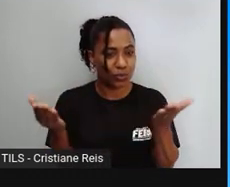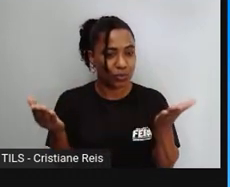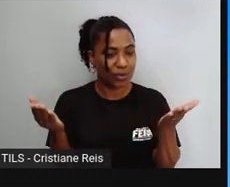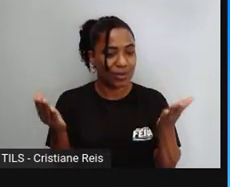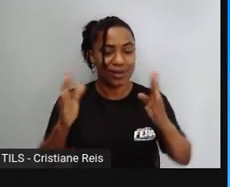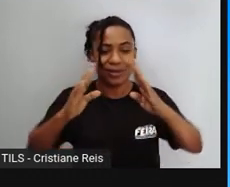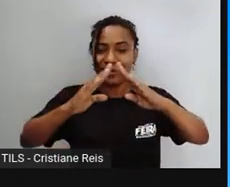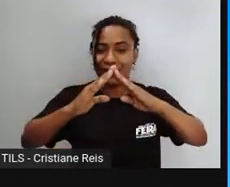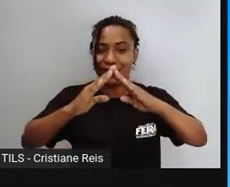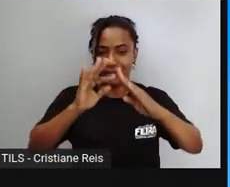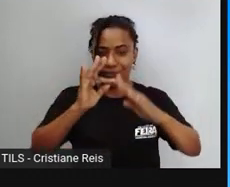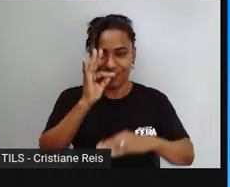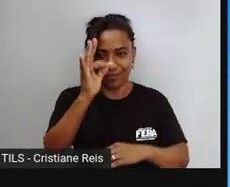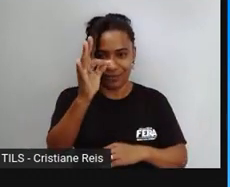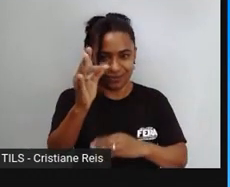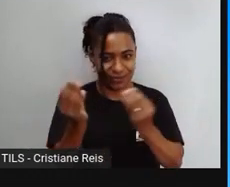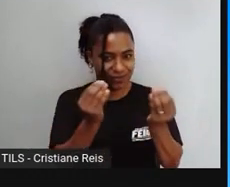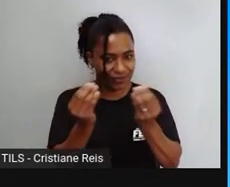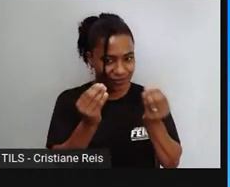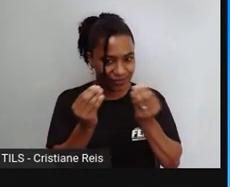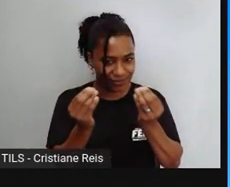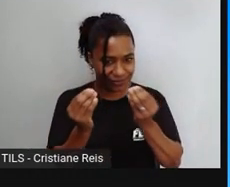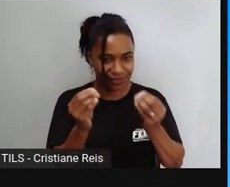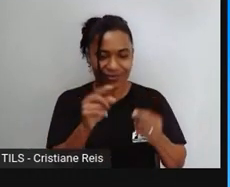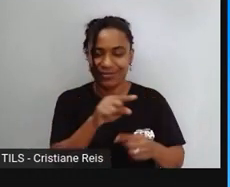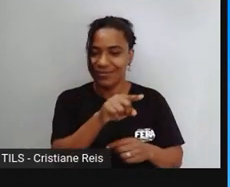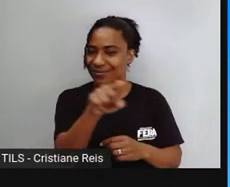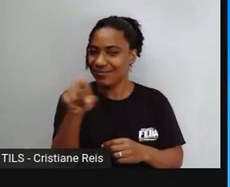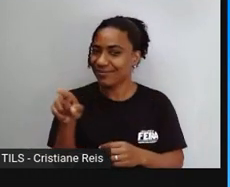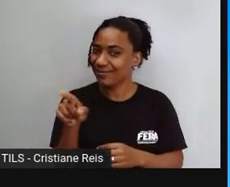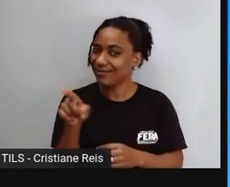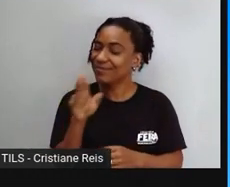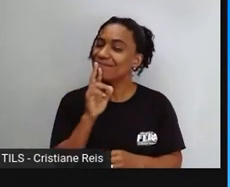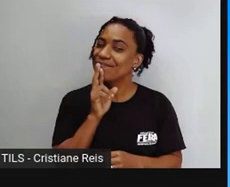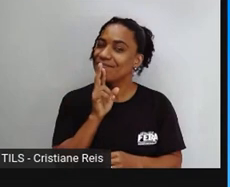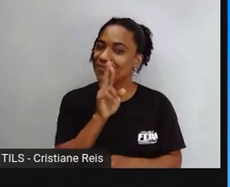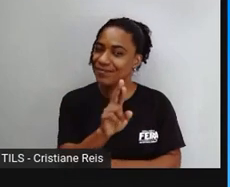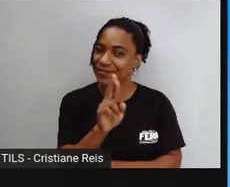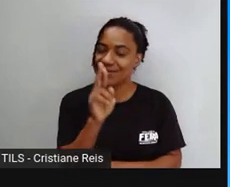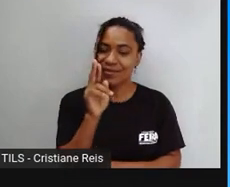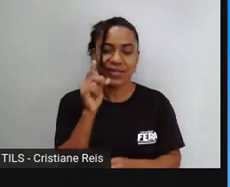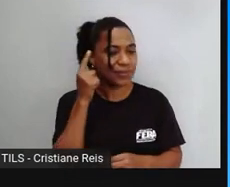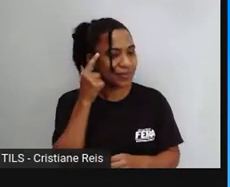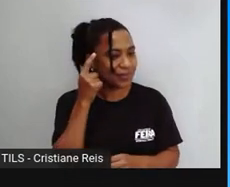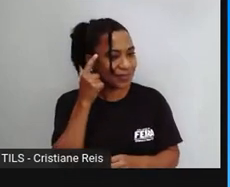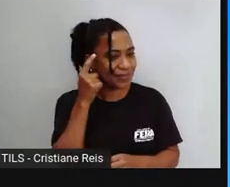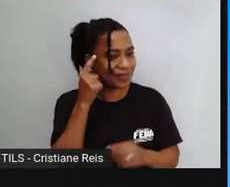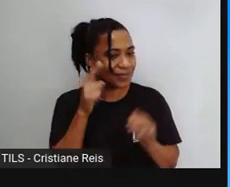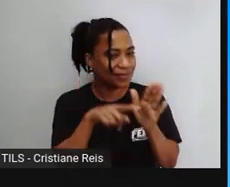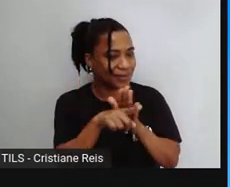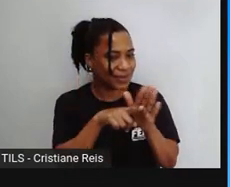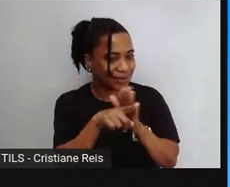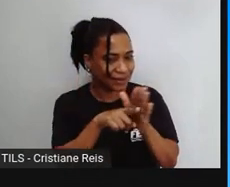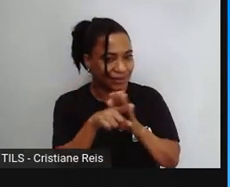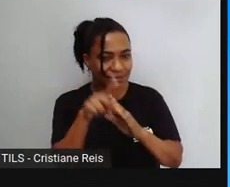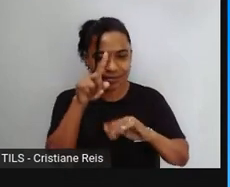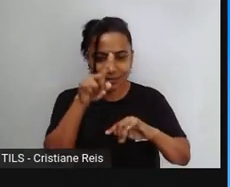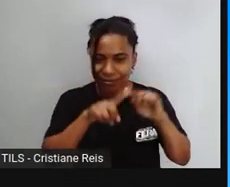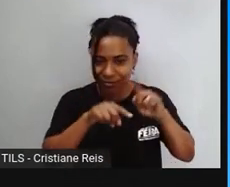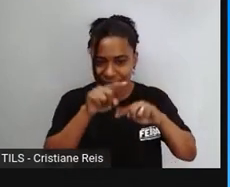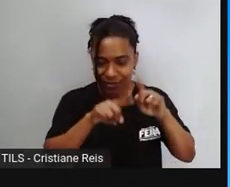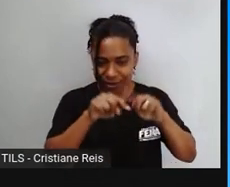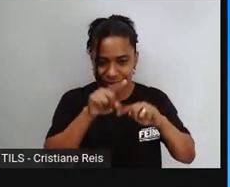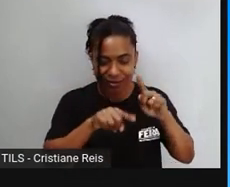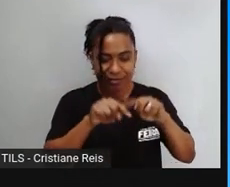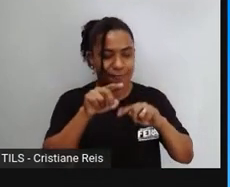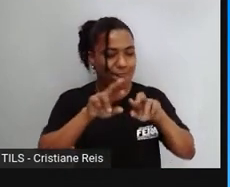futuro? Deixo esse questionamento para vocês responderem. Façam pesquisas nos materiais que você tem